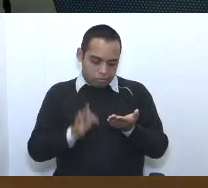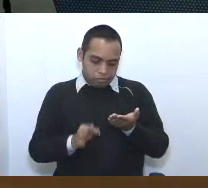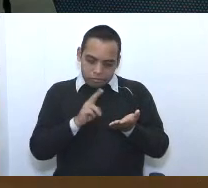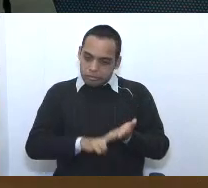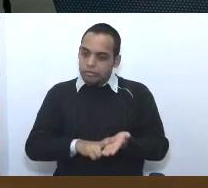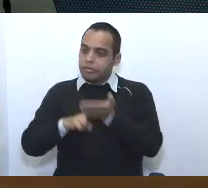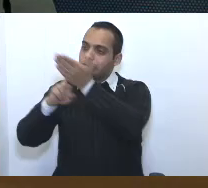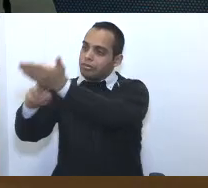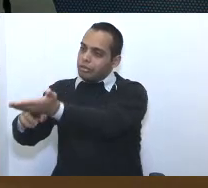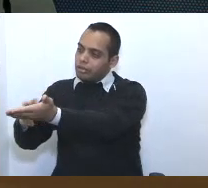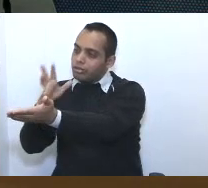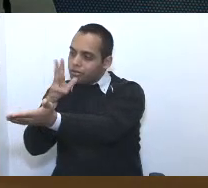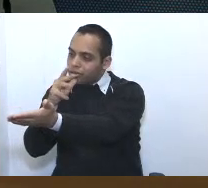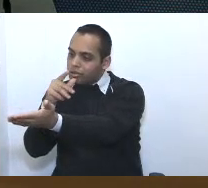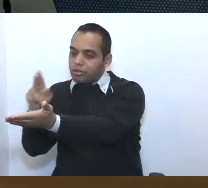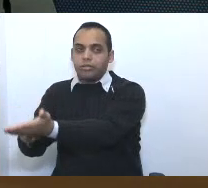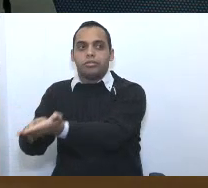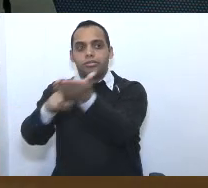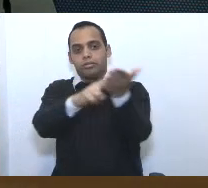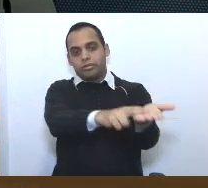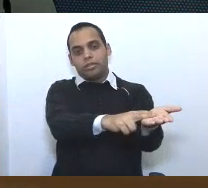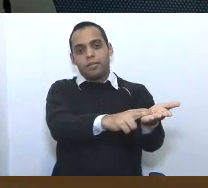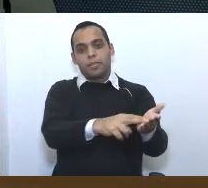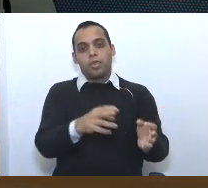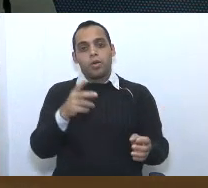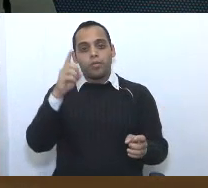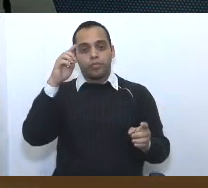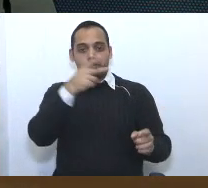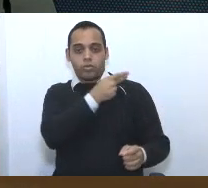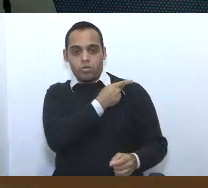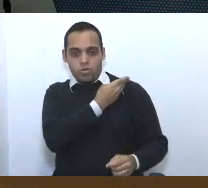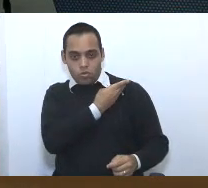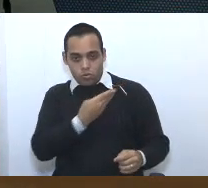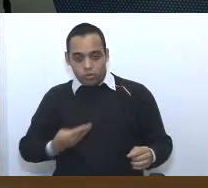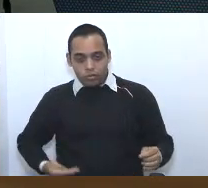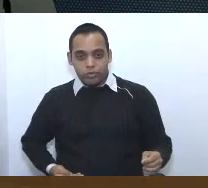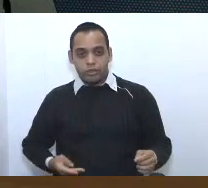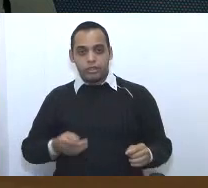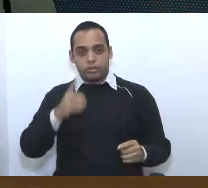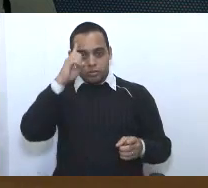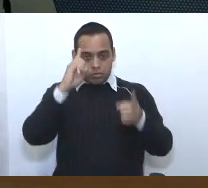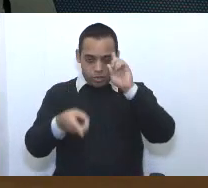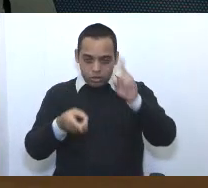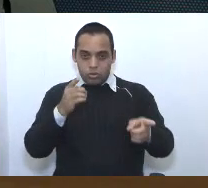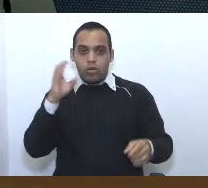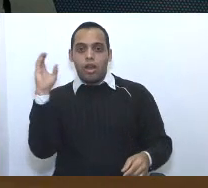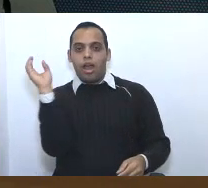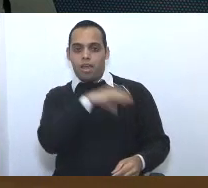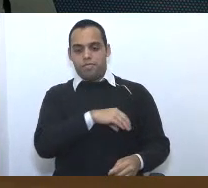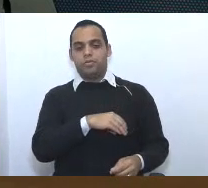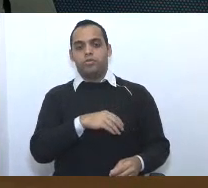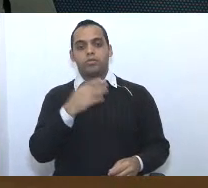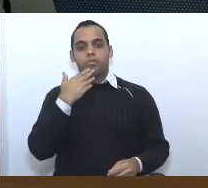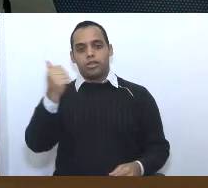volta. Então, foi uma decisão de governo para agilizar a questão das licitações.